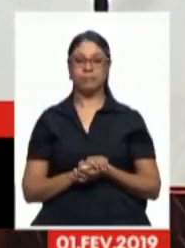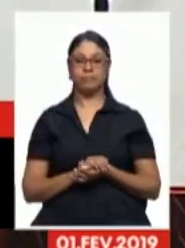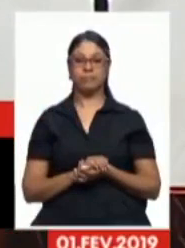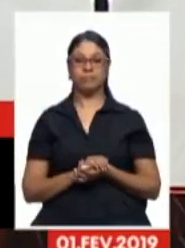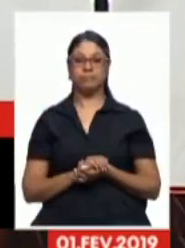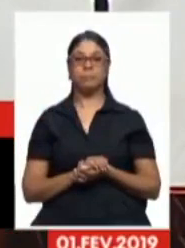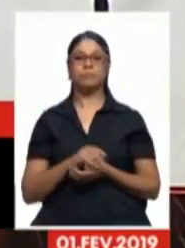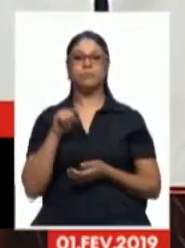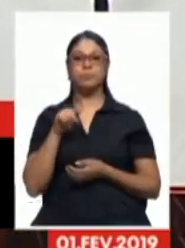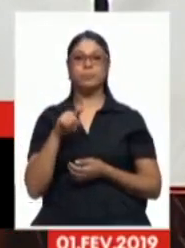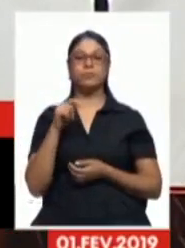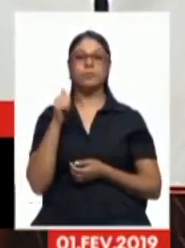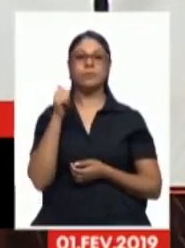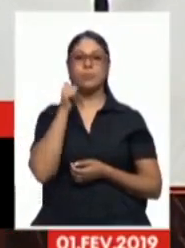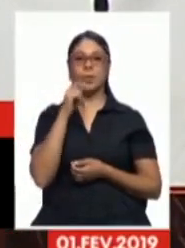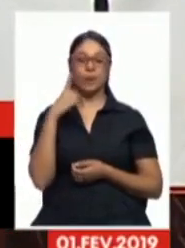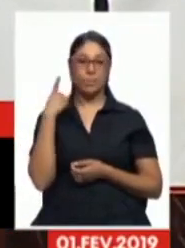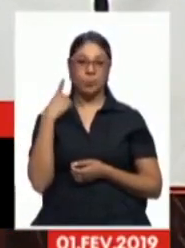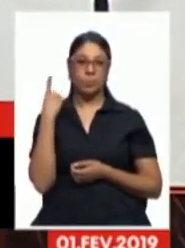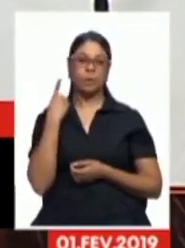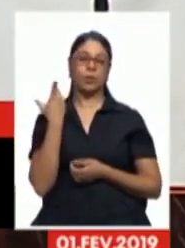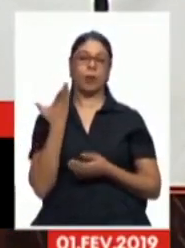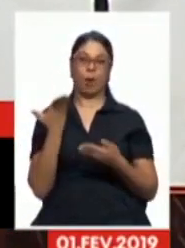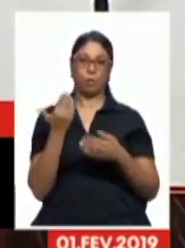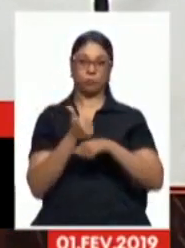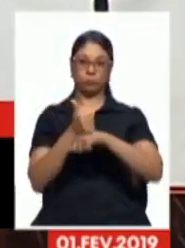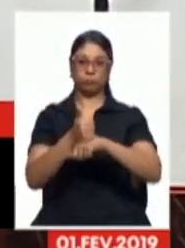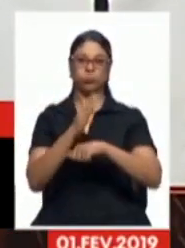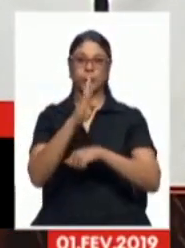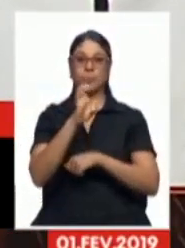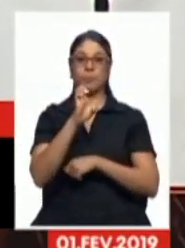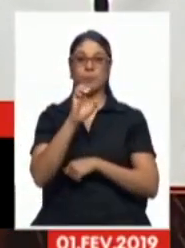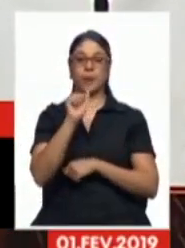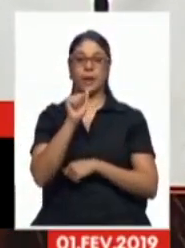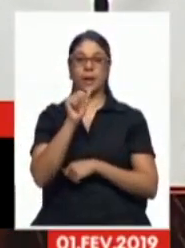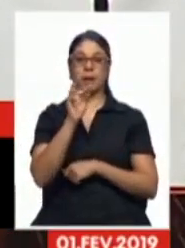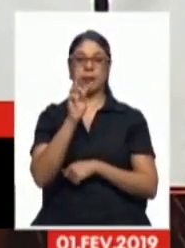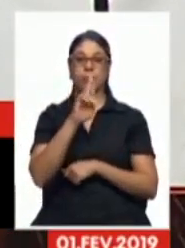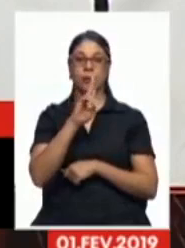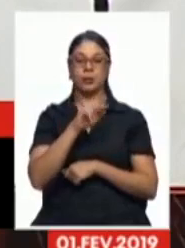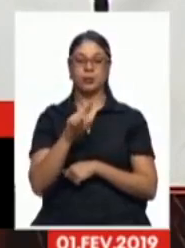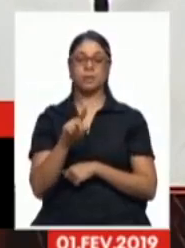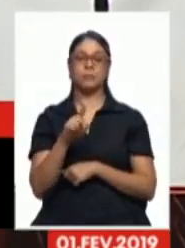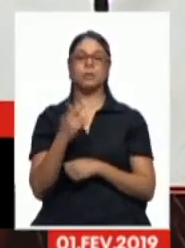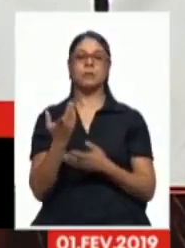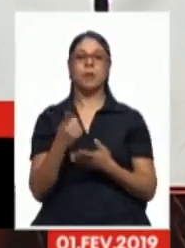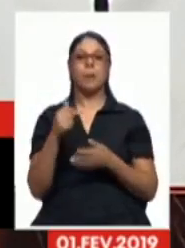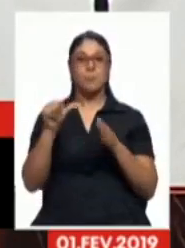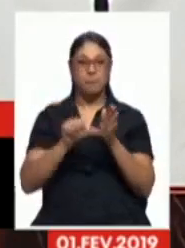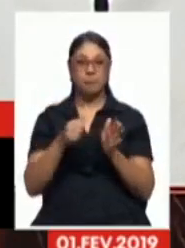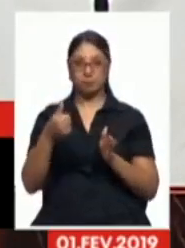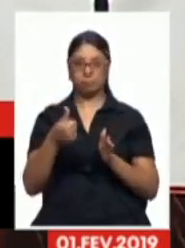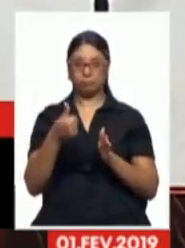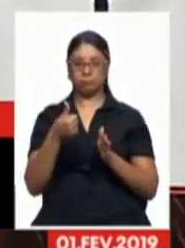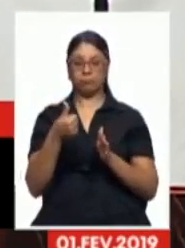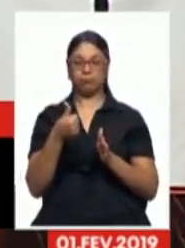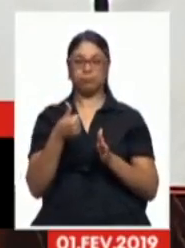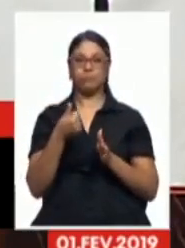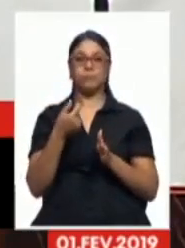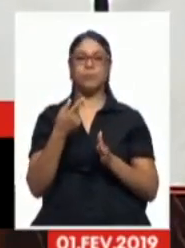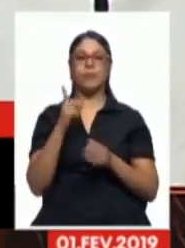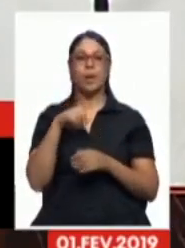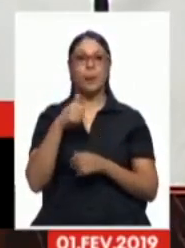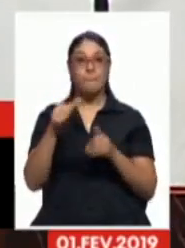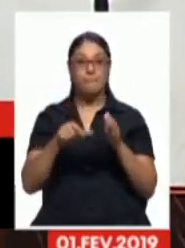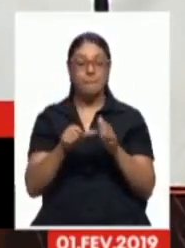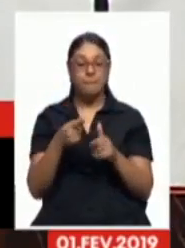Esta foi a deputada empossada neste momento, então, Beatriz Cerqueira. Beatriz, que assume o seu primeiro mandato, ela que foi a primeira mulher